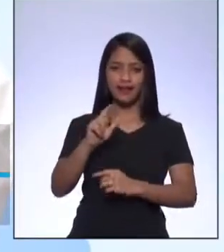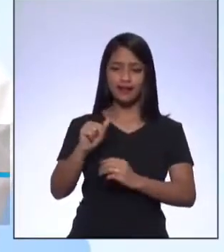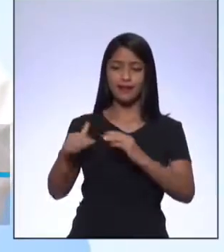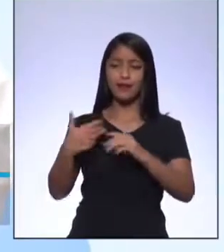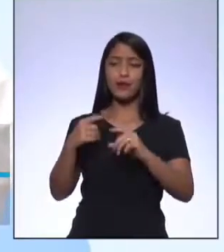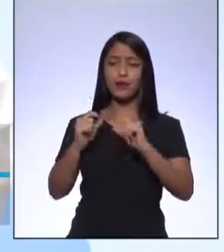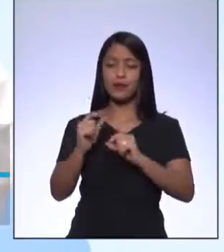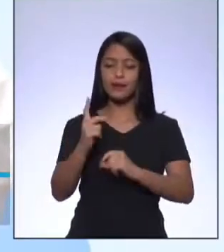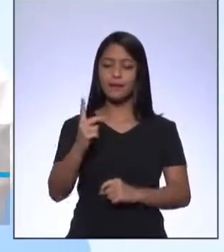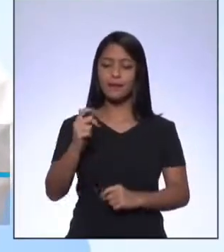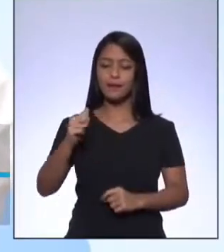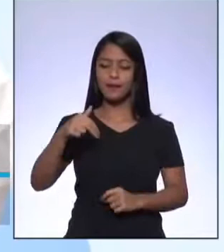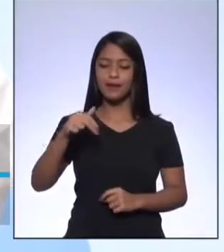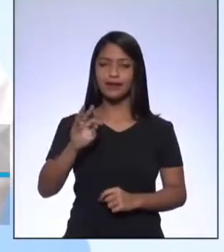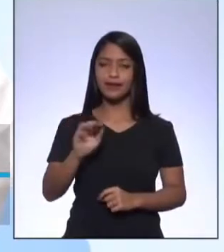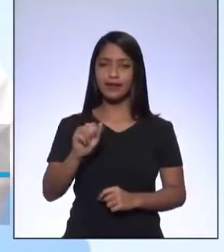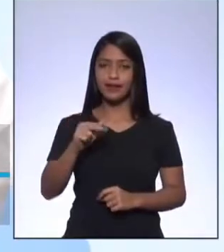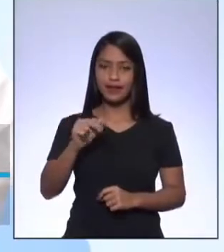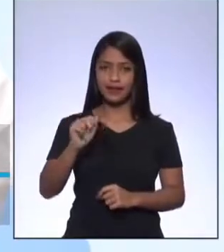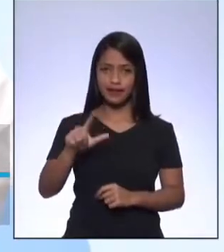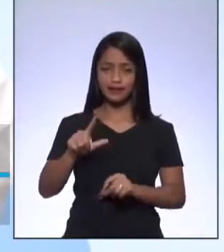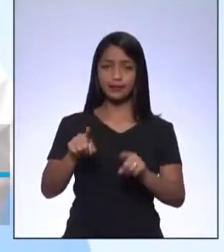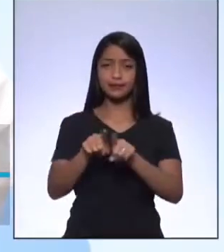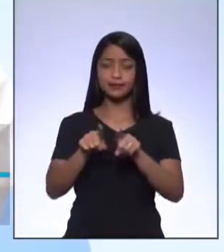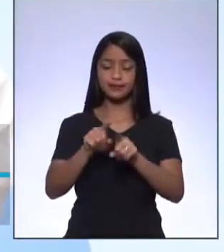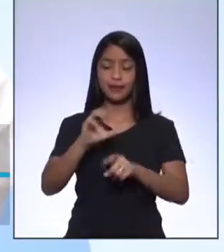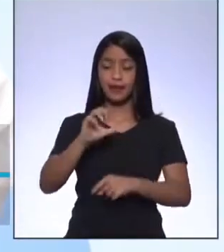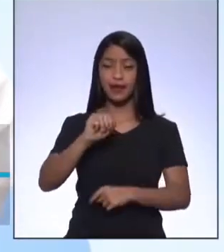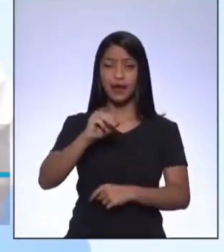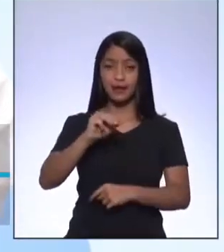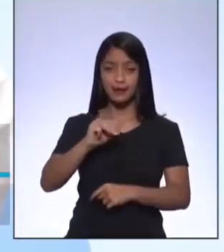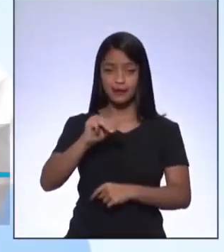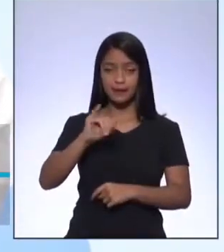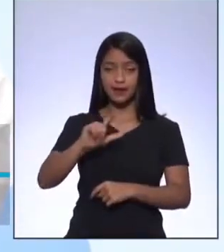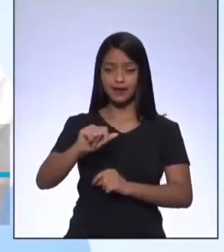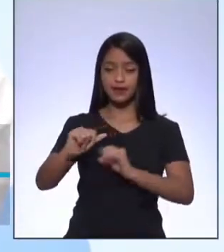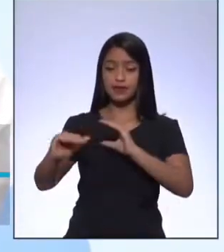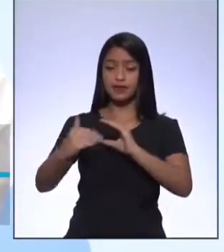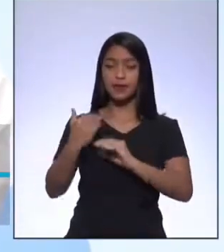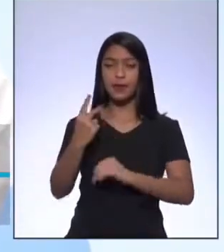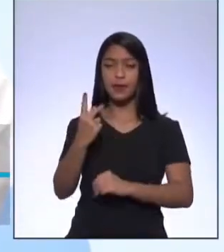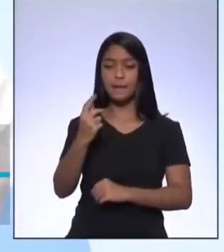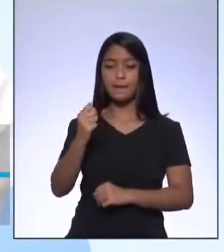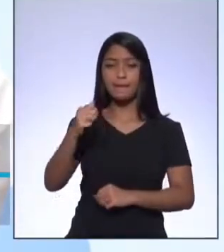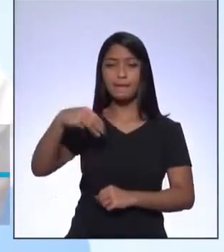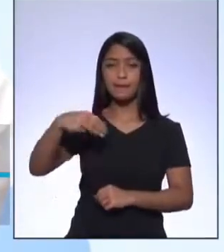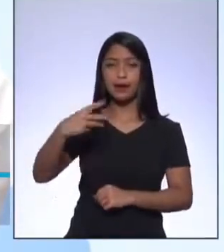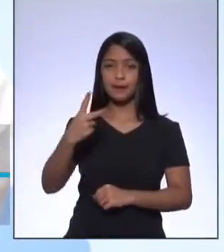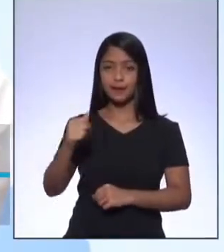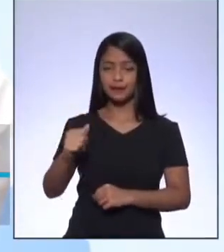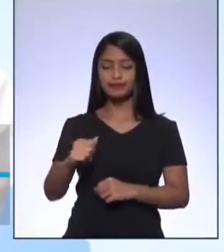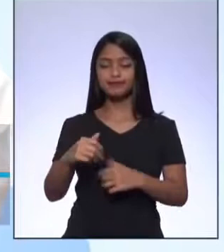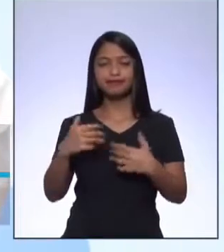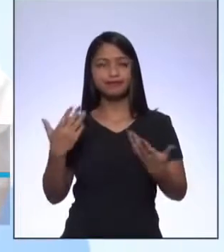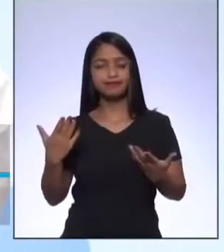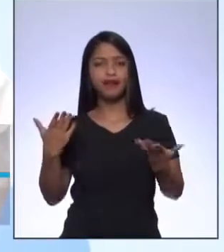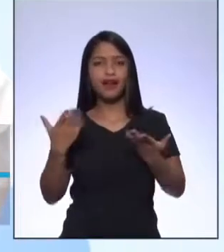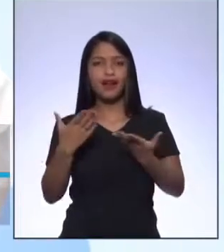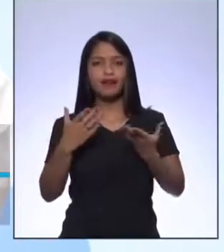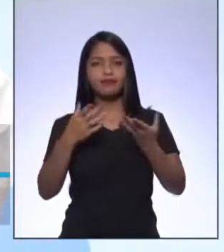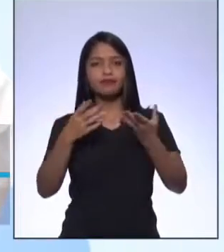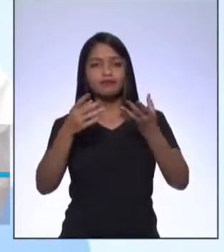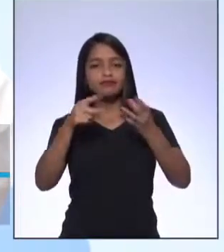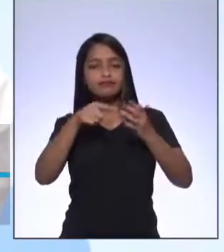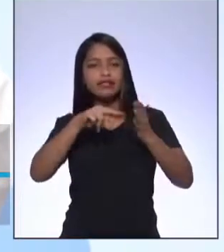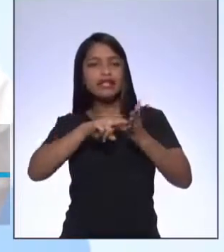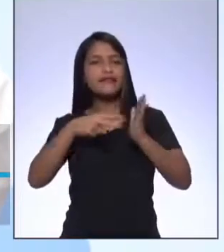bem. Camila também escreveu Pampa. A definição mesmo de ecossistema, acho que a gente vai ter que trabalhar um